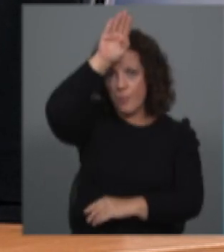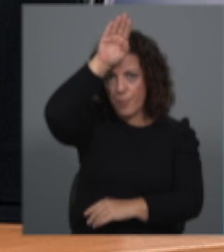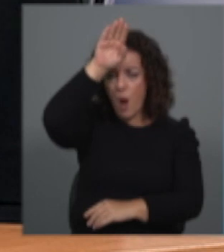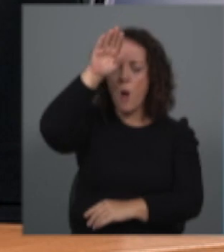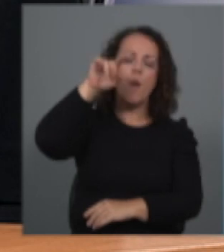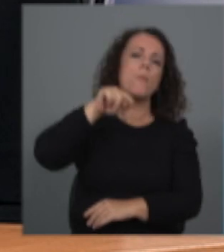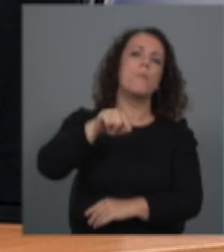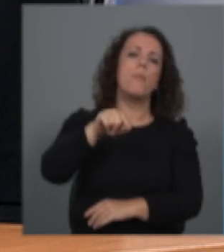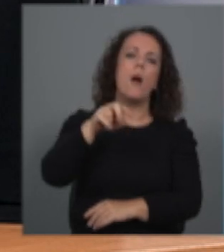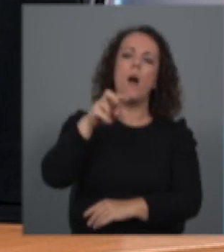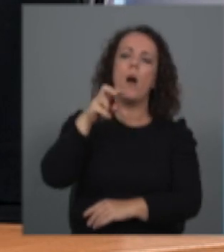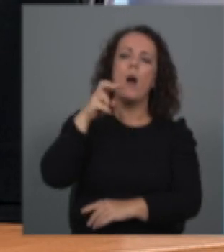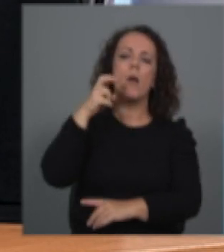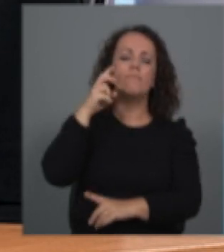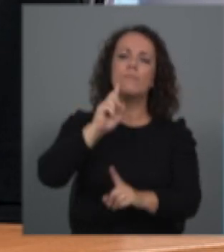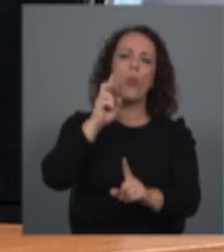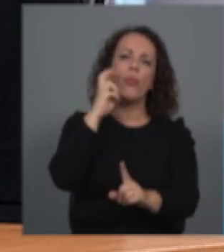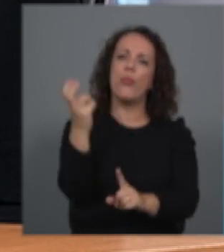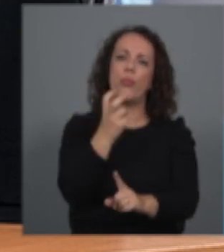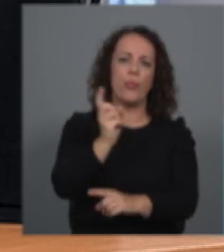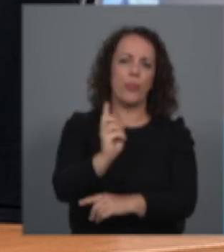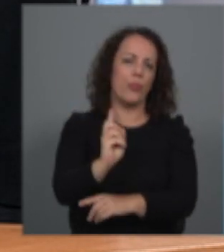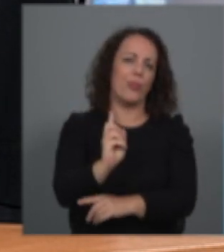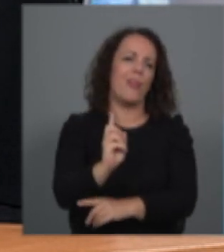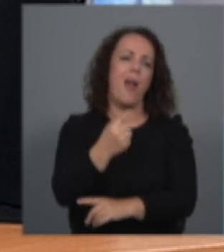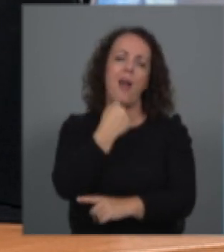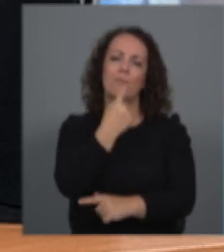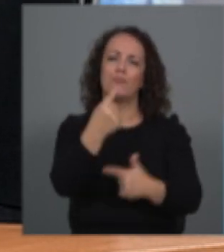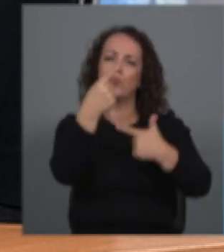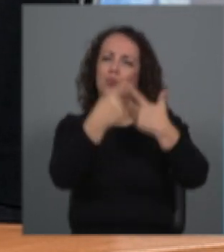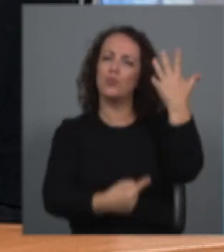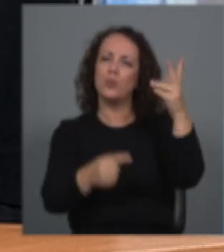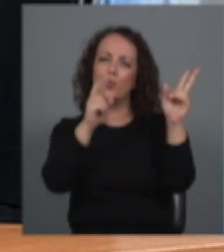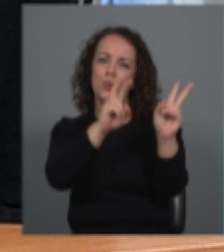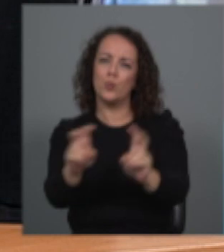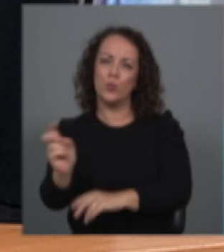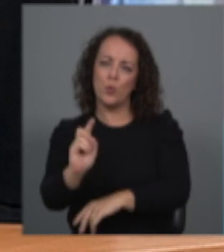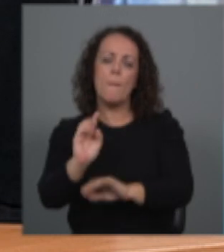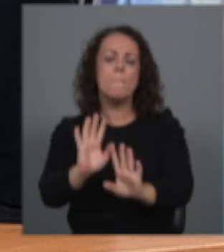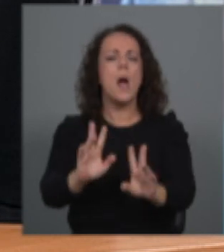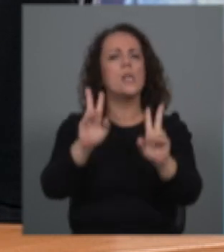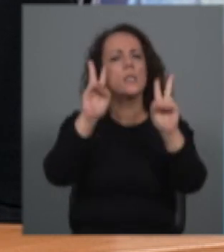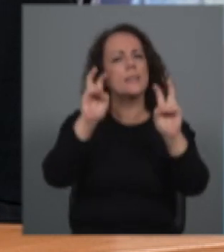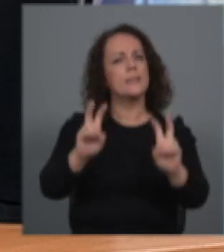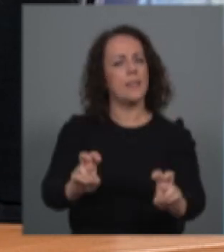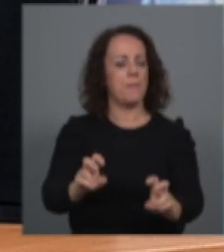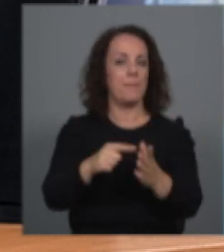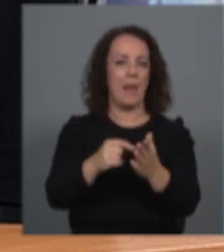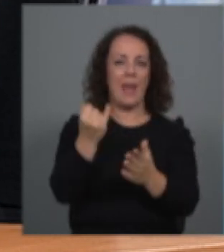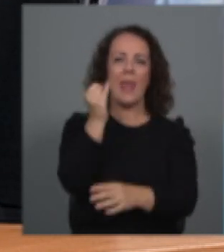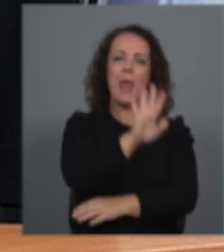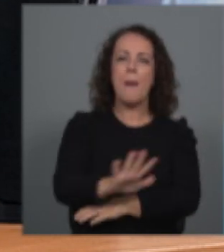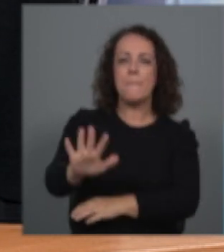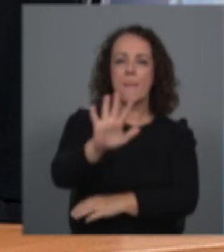procura na encíclica de falar de todos estes, mas os temas que estas imagens simbólicas